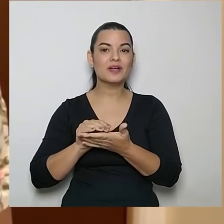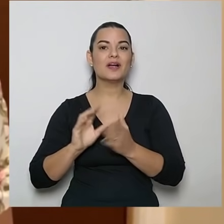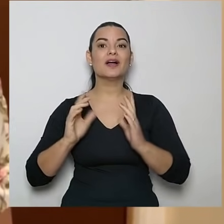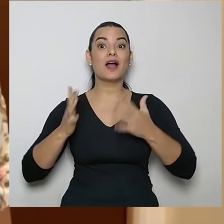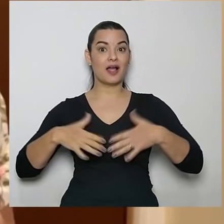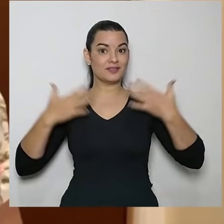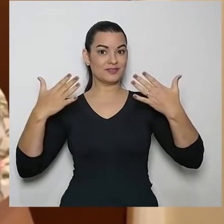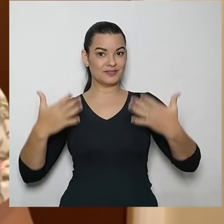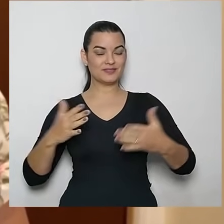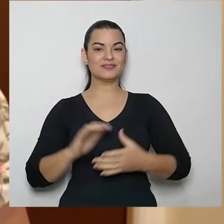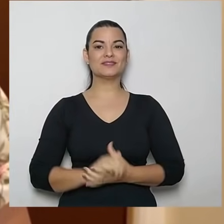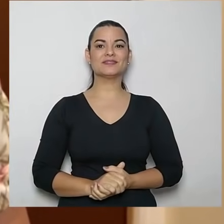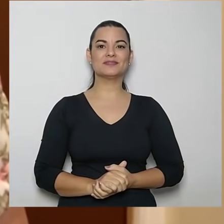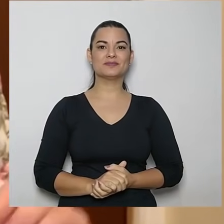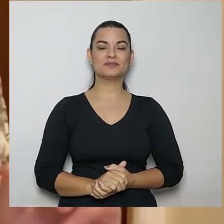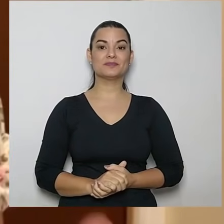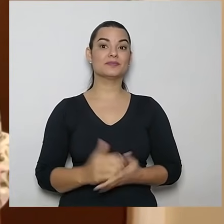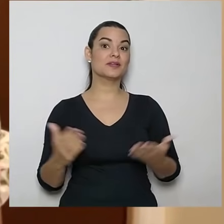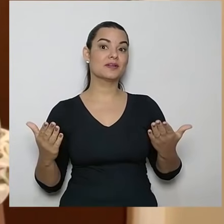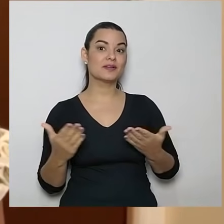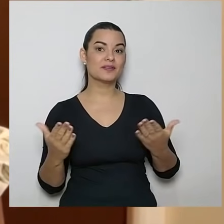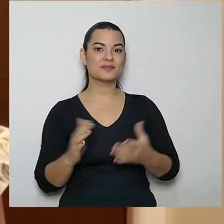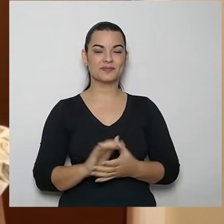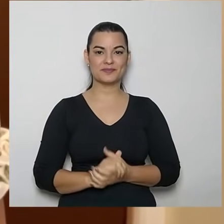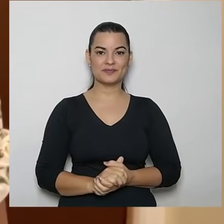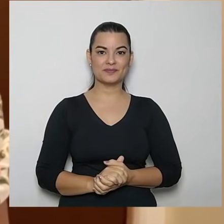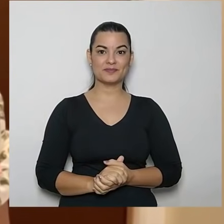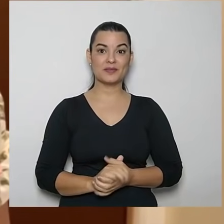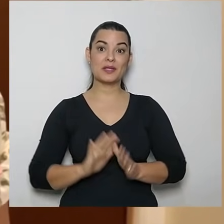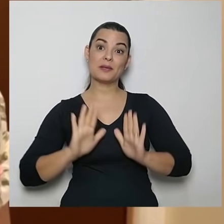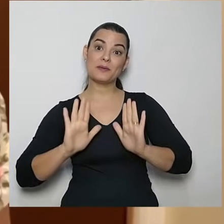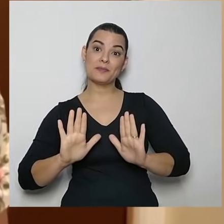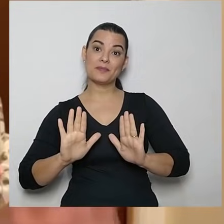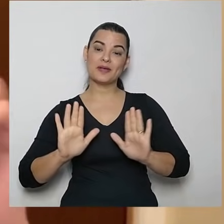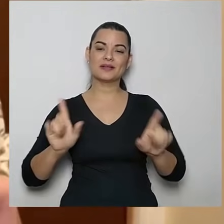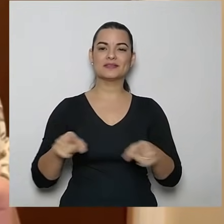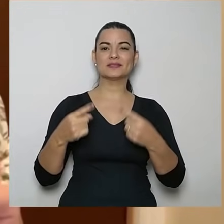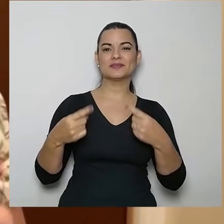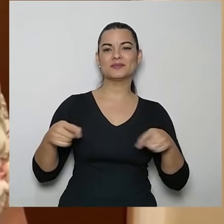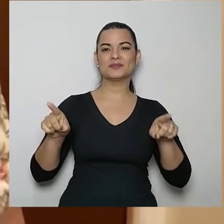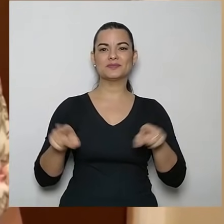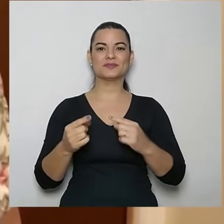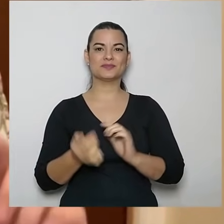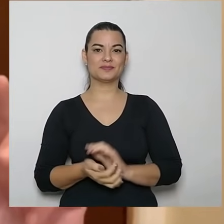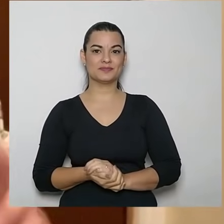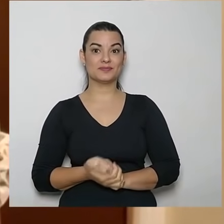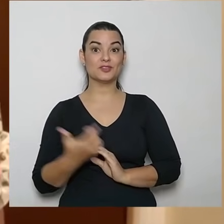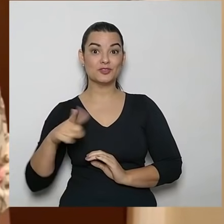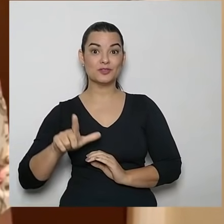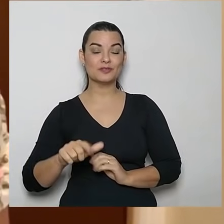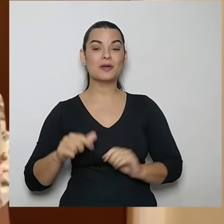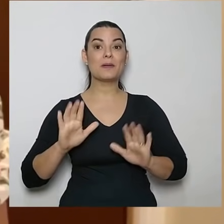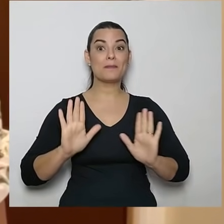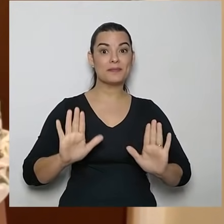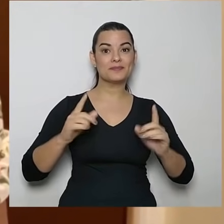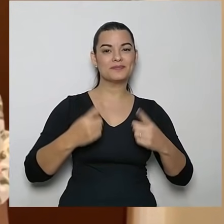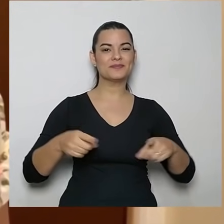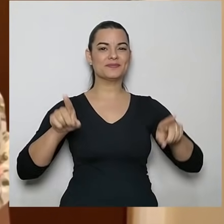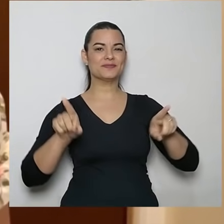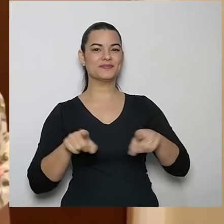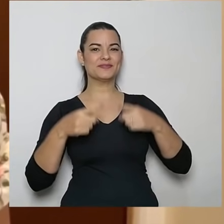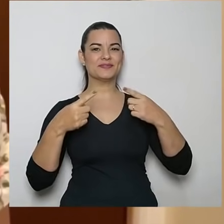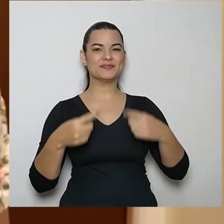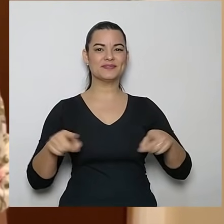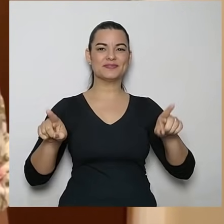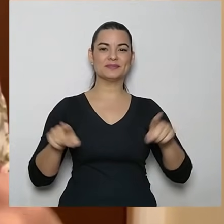assustou. E agora, mais a musiquinha. Mais uma vez. Mais a